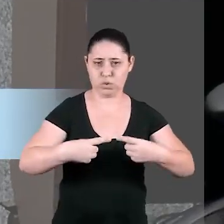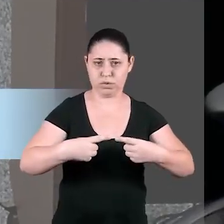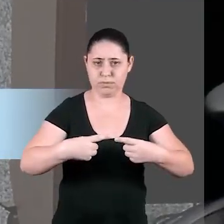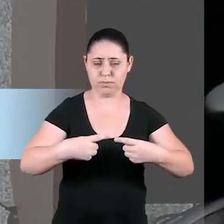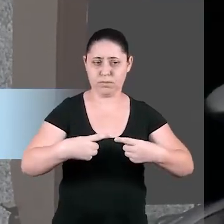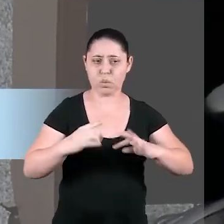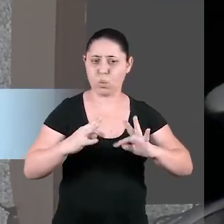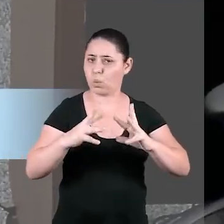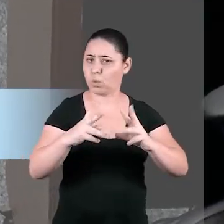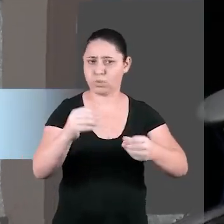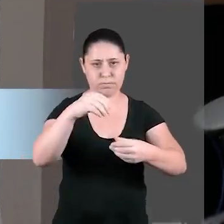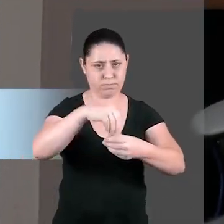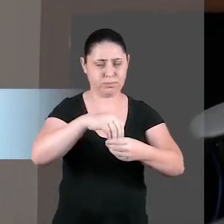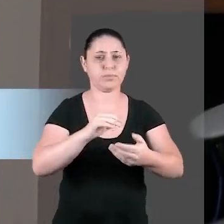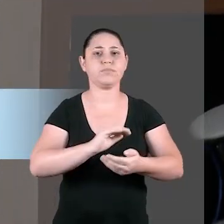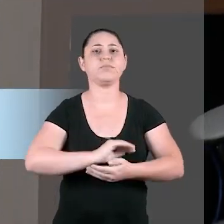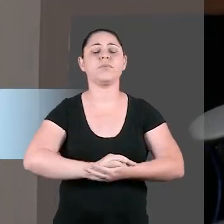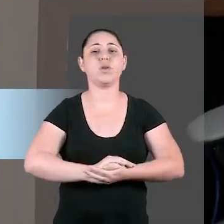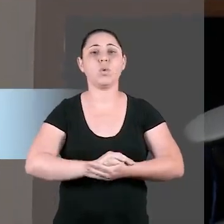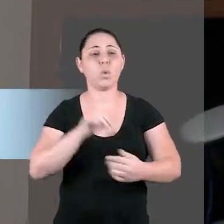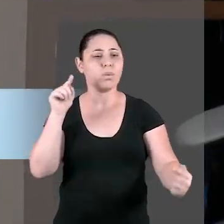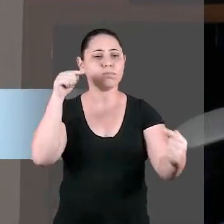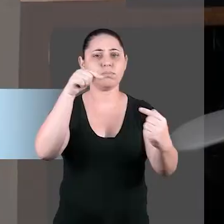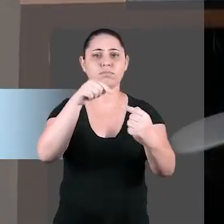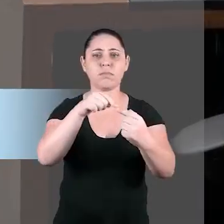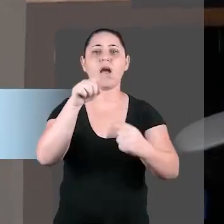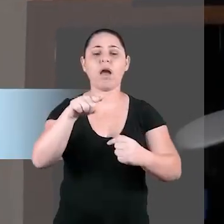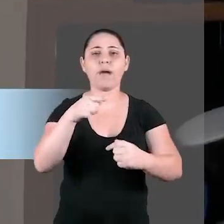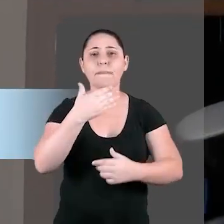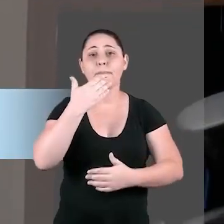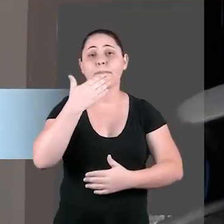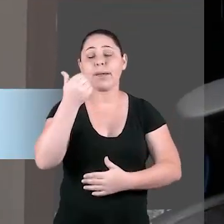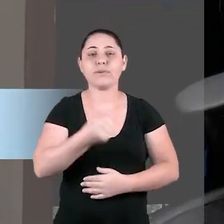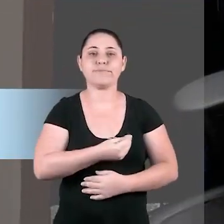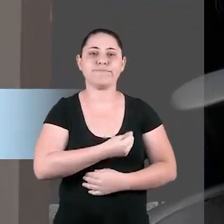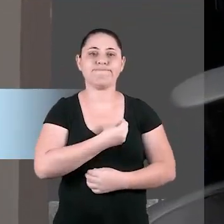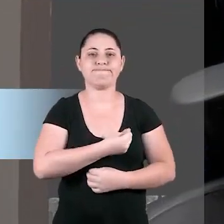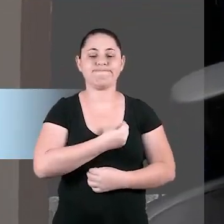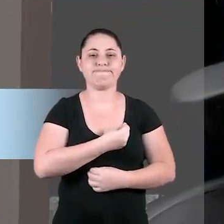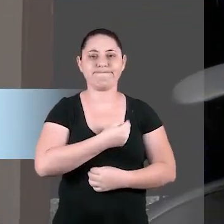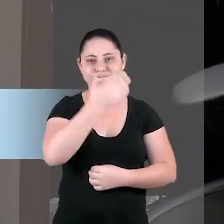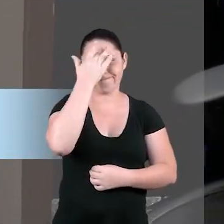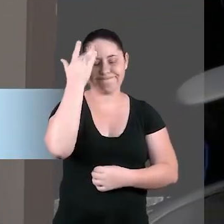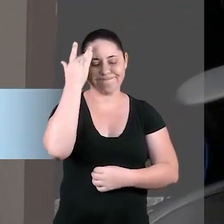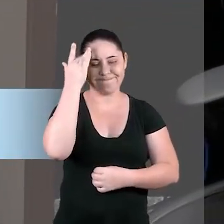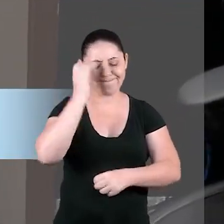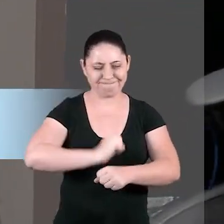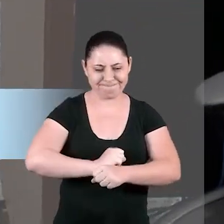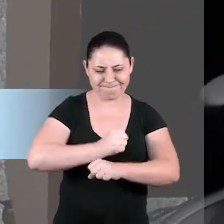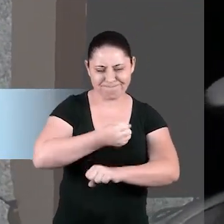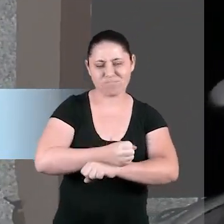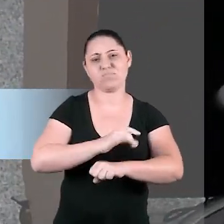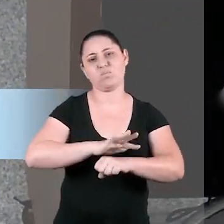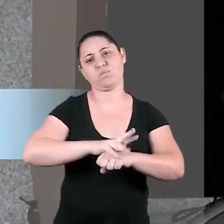eles. E o objetivo nosso é dar melhoria e qualidade de vida para a pessoa que está enfrentando